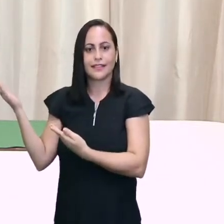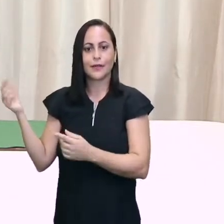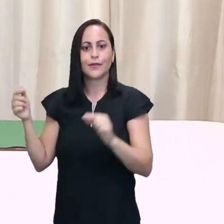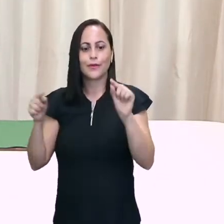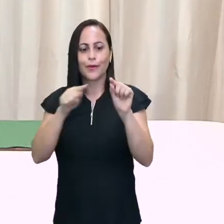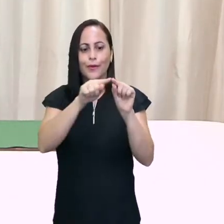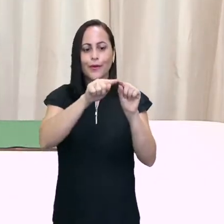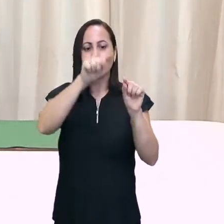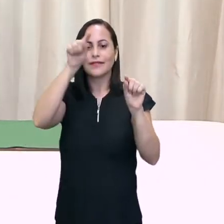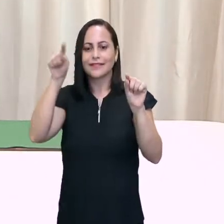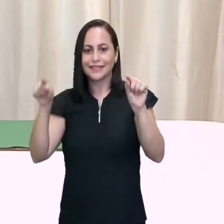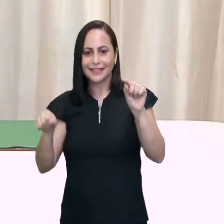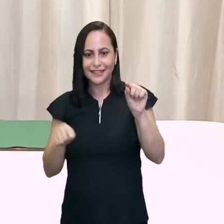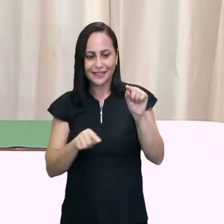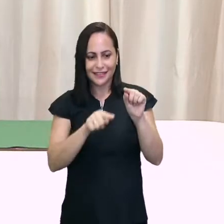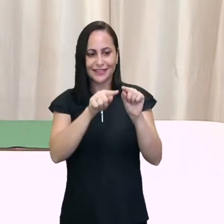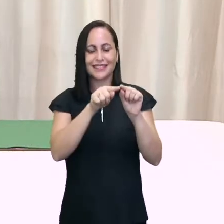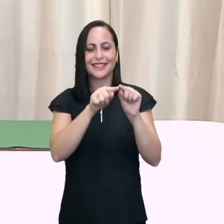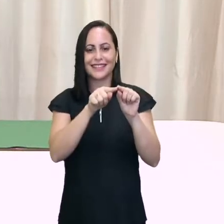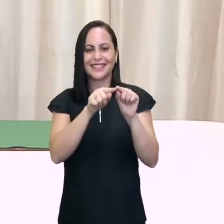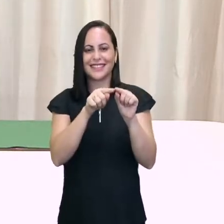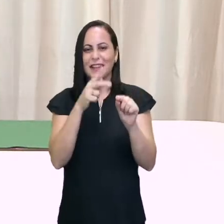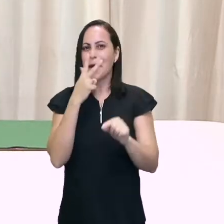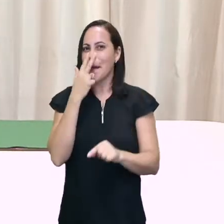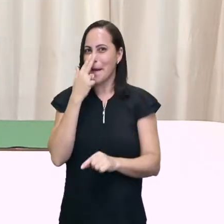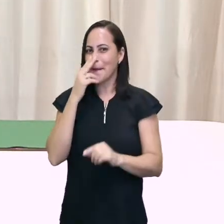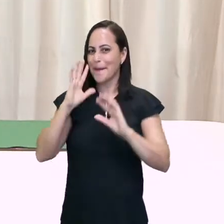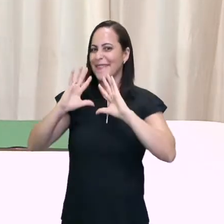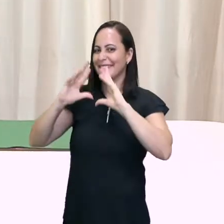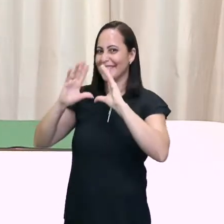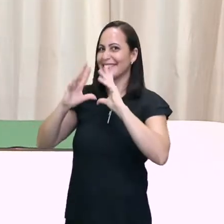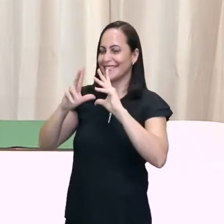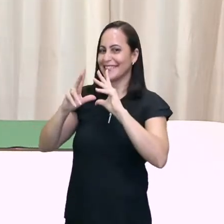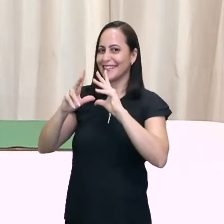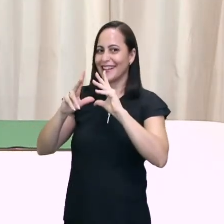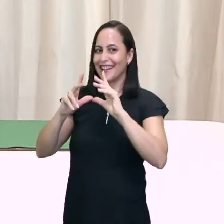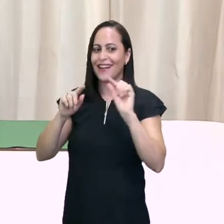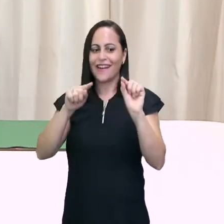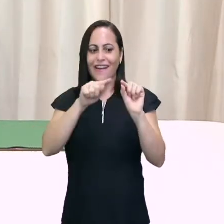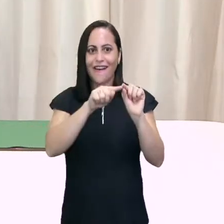Olha, este é o círculo. Parece uma bola, ele é